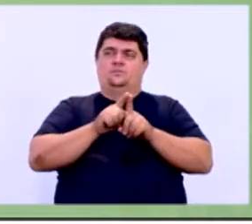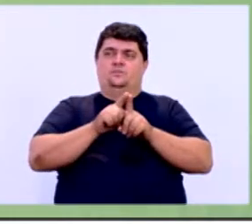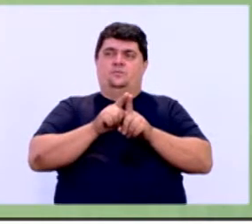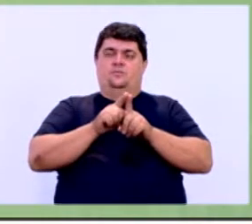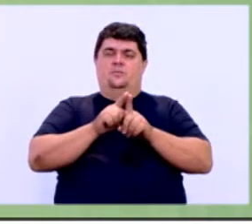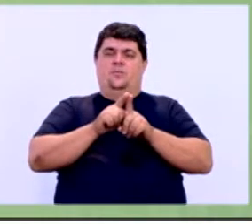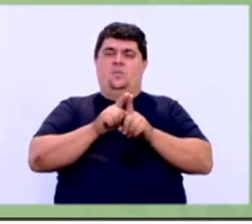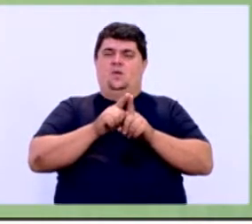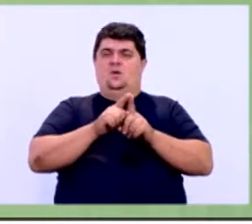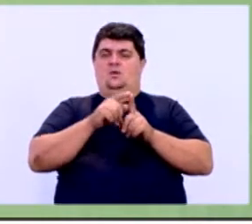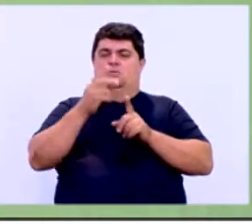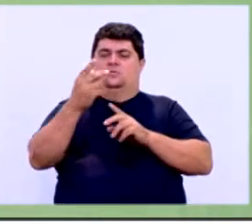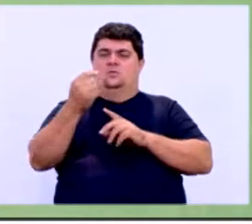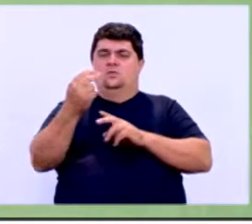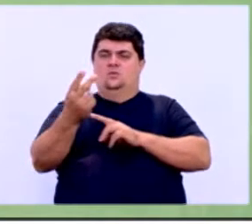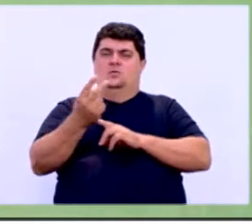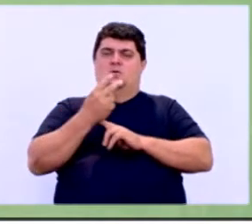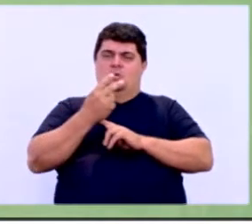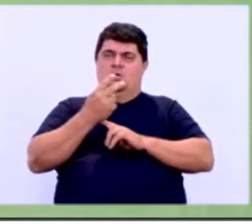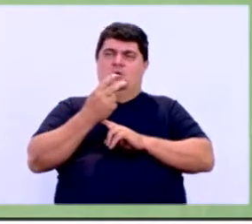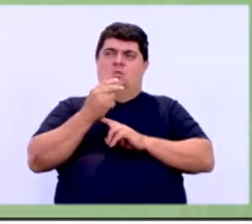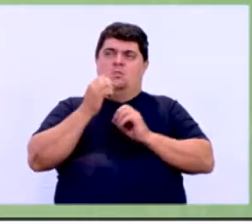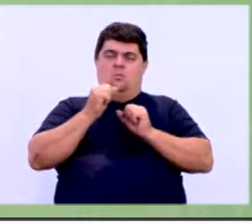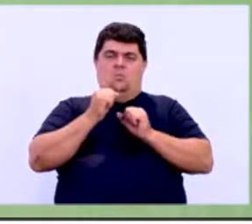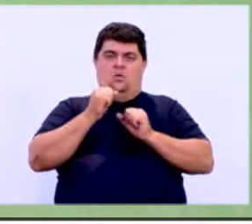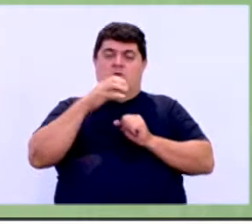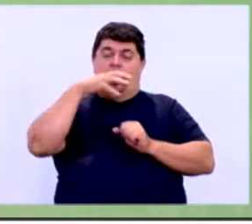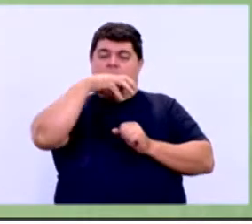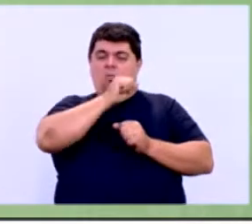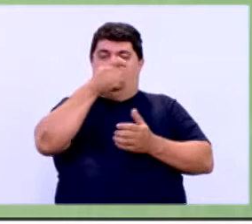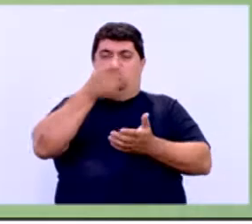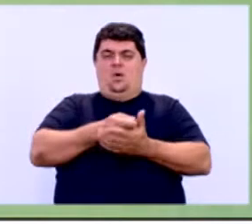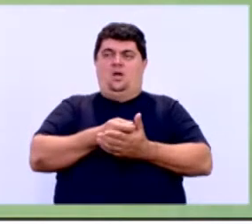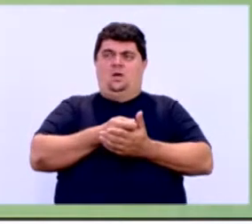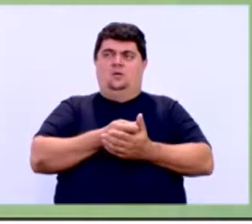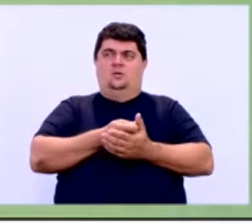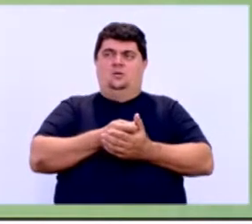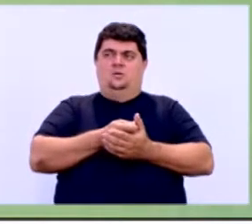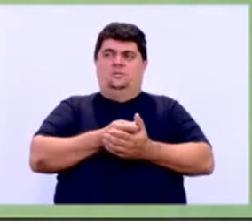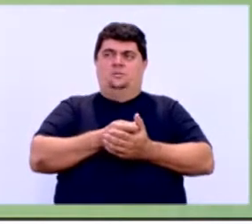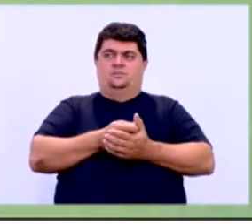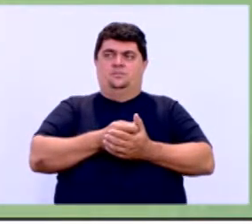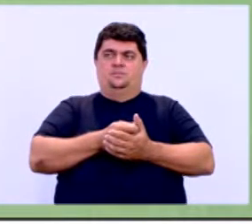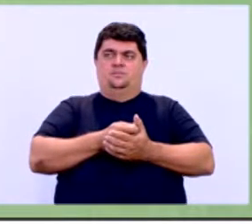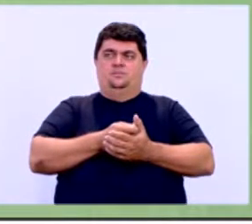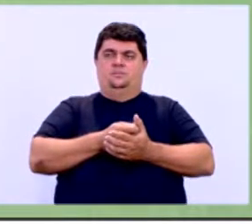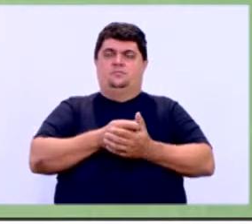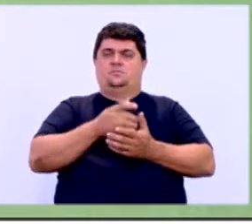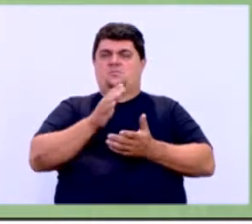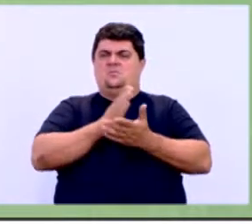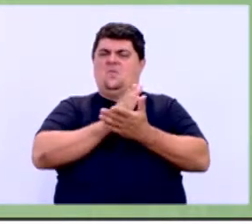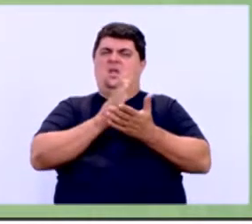os empréstimos eles podem ser de curto prazo, né? Isto é, geralmente, né, até 1